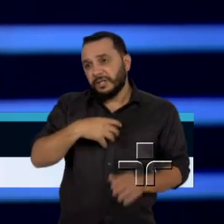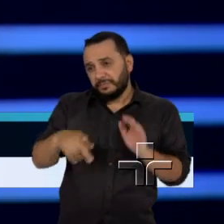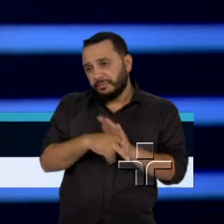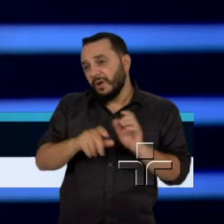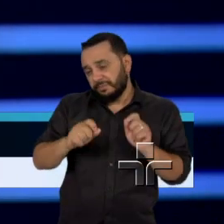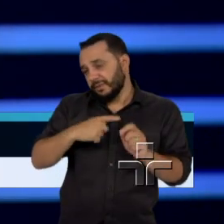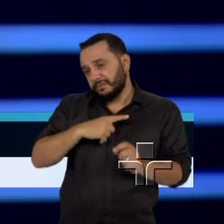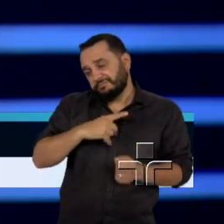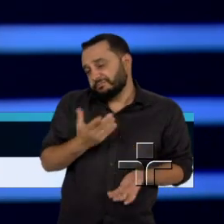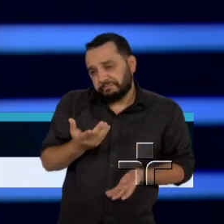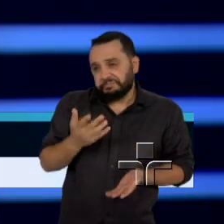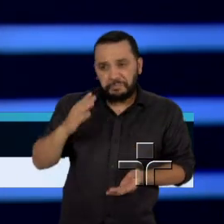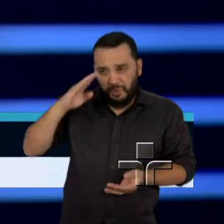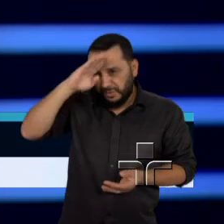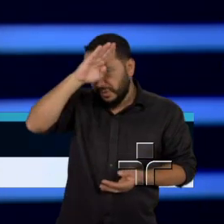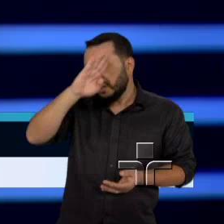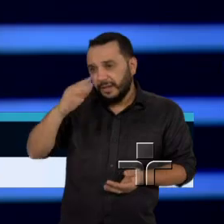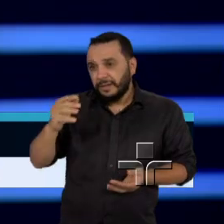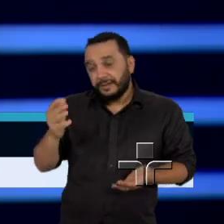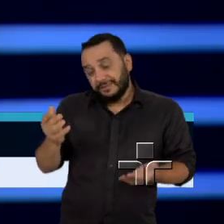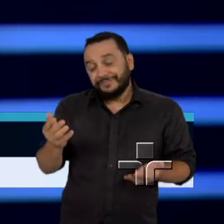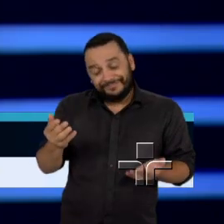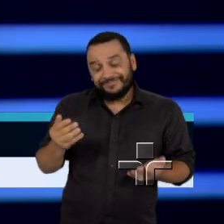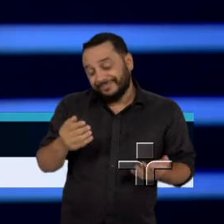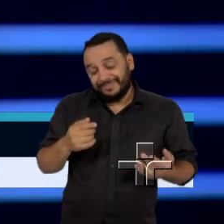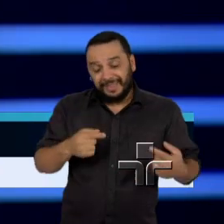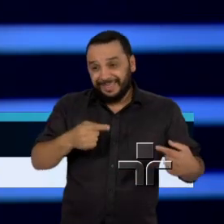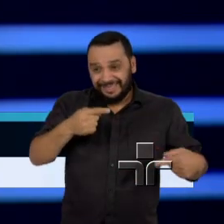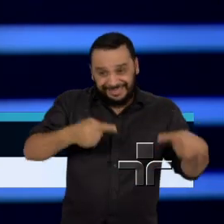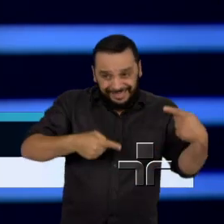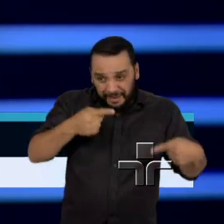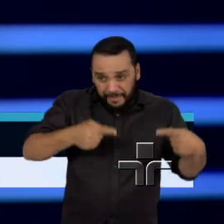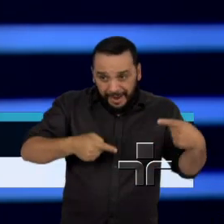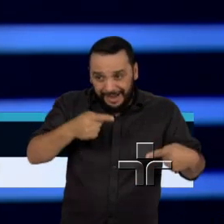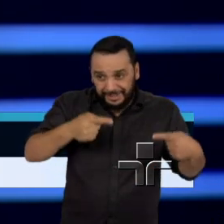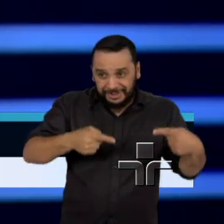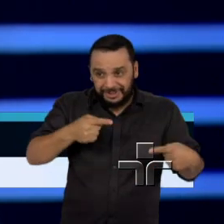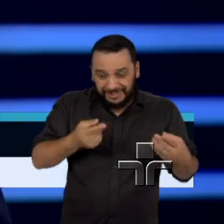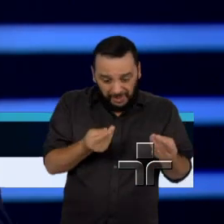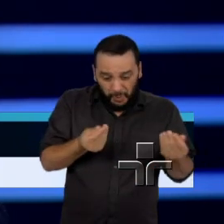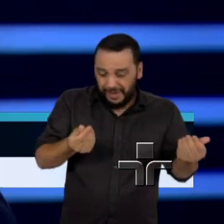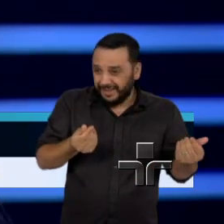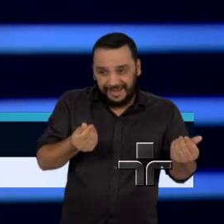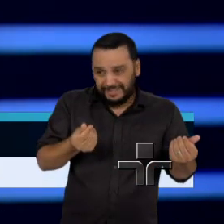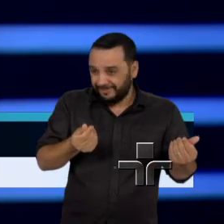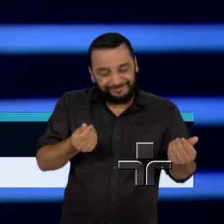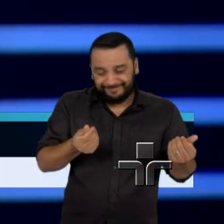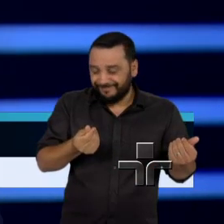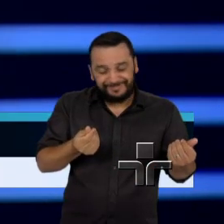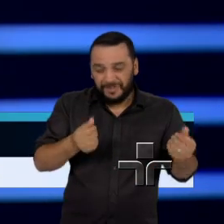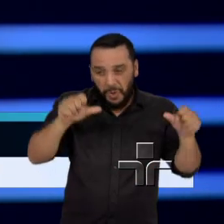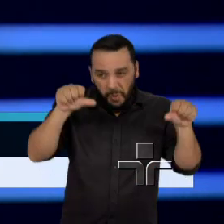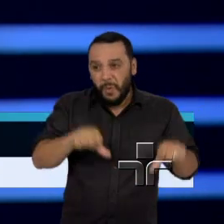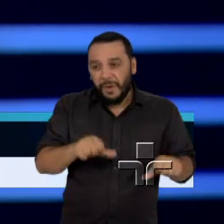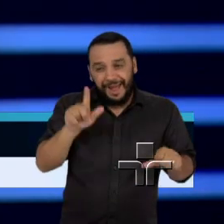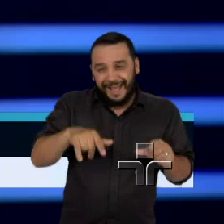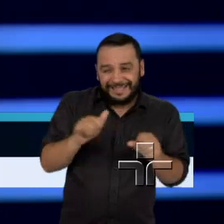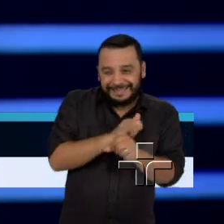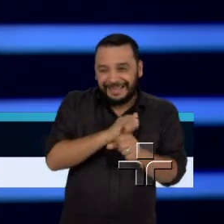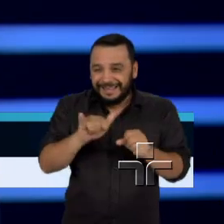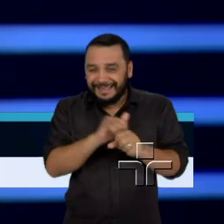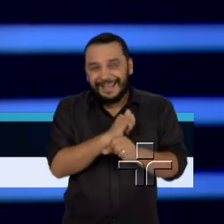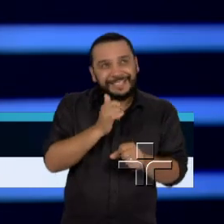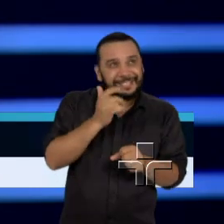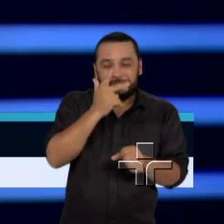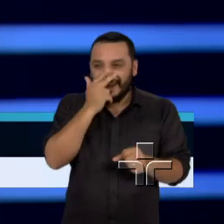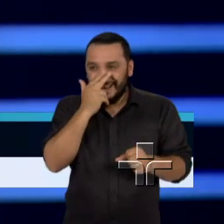infelizmente, mantém. Para o debate saudável, isso é péssimo, né? Porque essa é uma tática que a gente chama de diversionista, né?